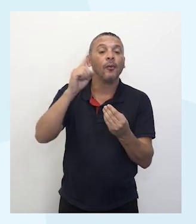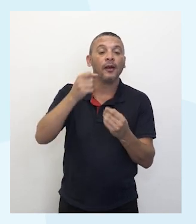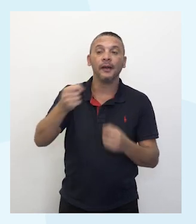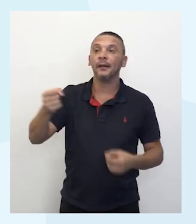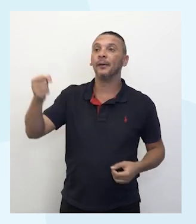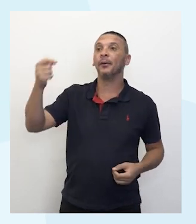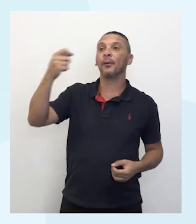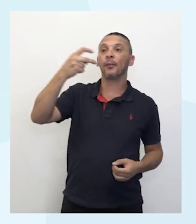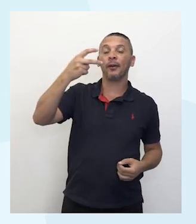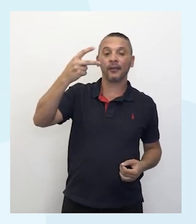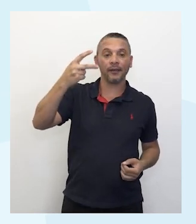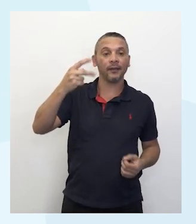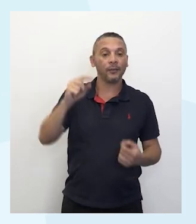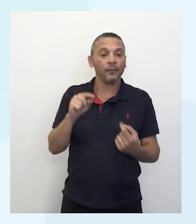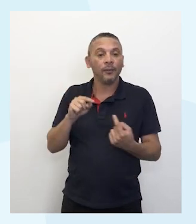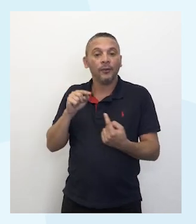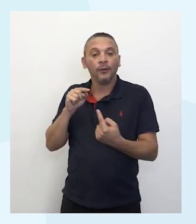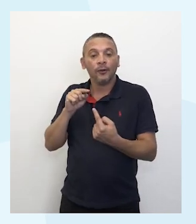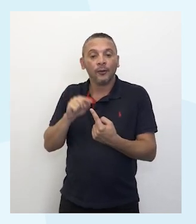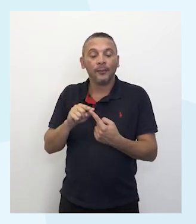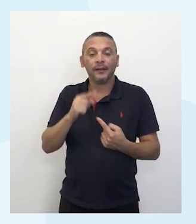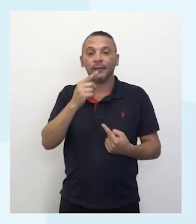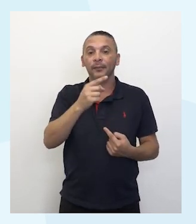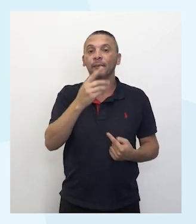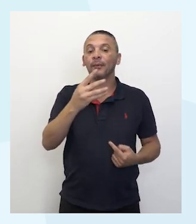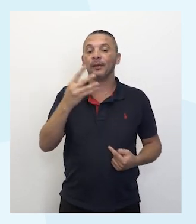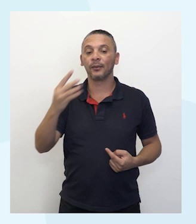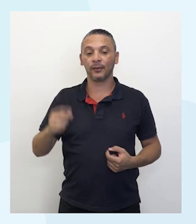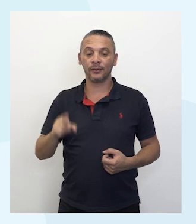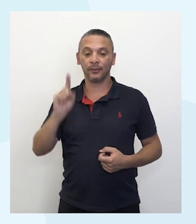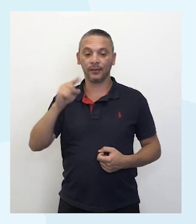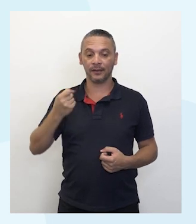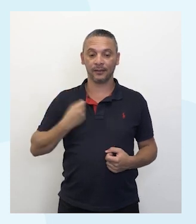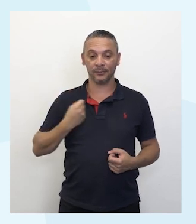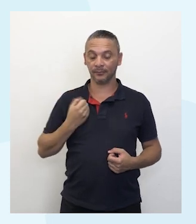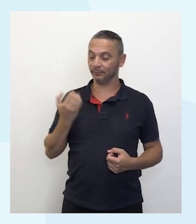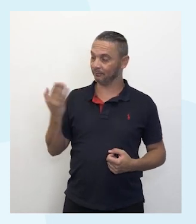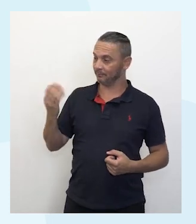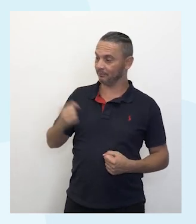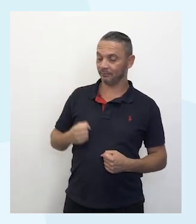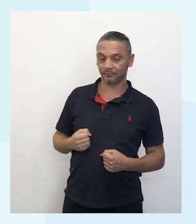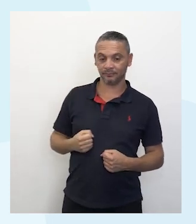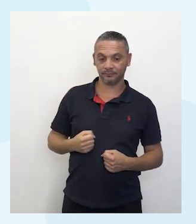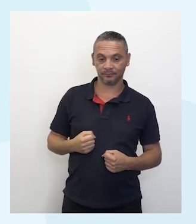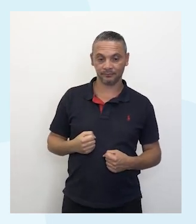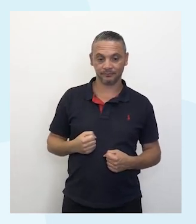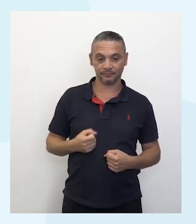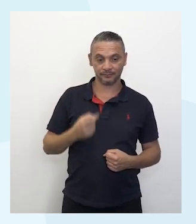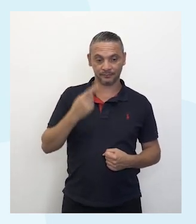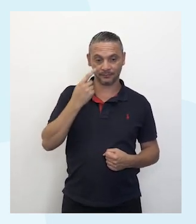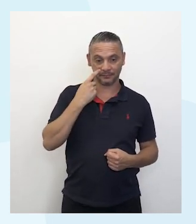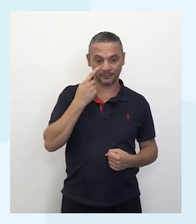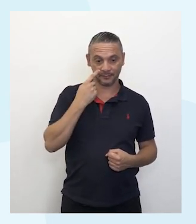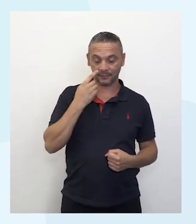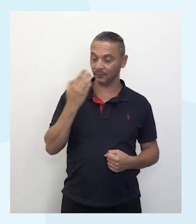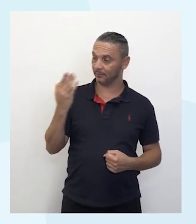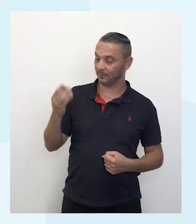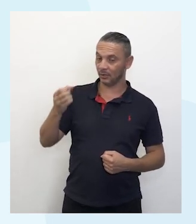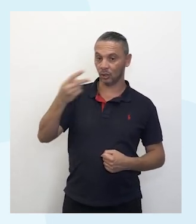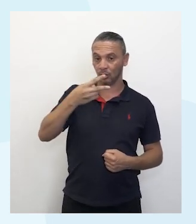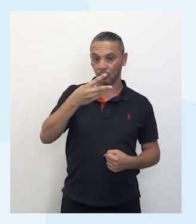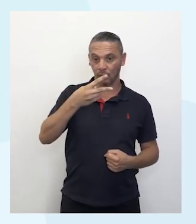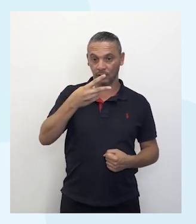ao quadrado que dá 144? É esse número aí, ó. Vamos colocar aqui pelos slides, né? É o